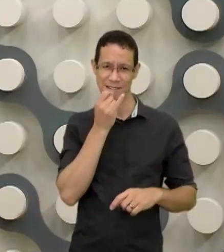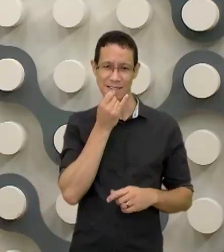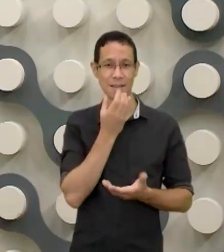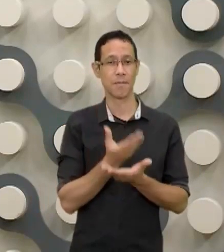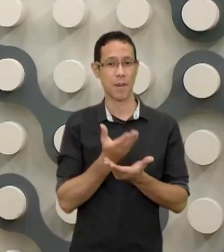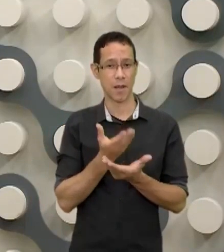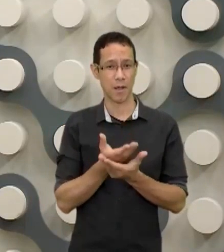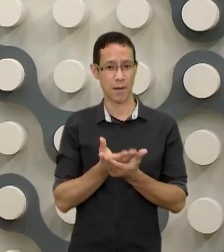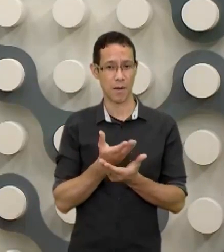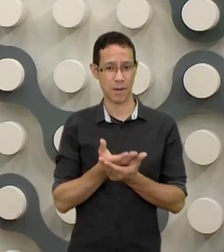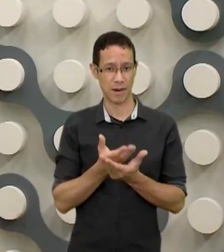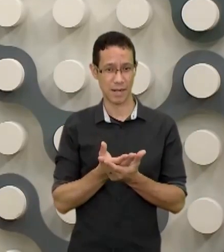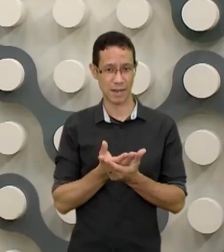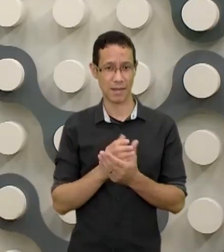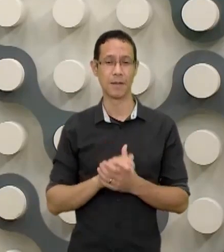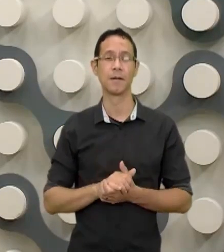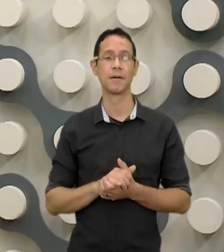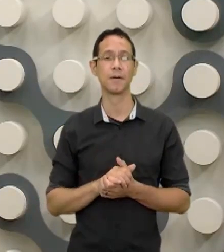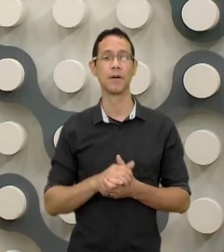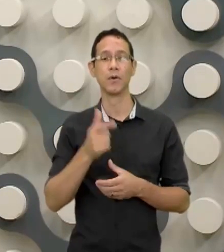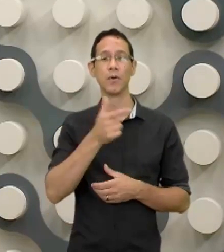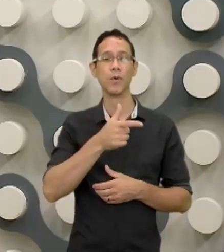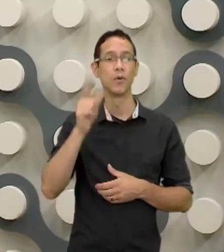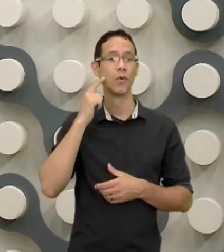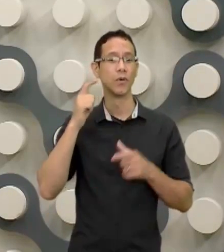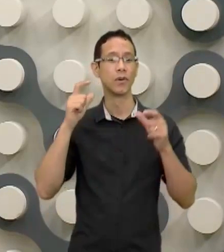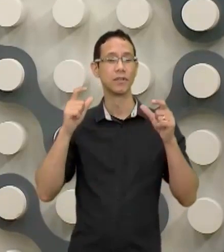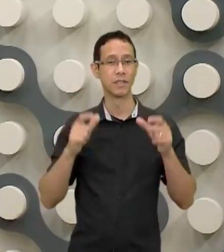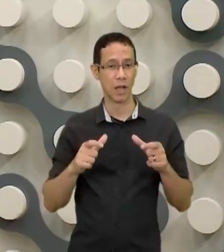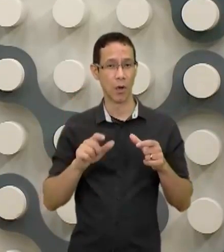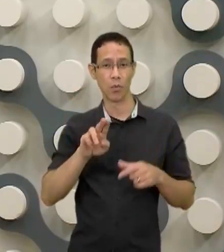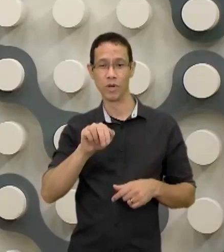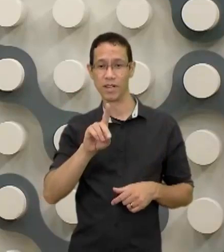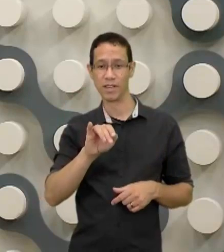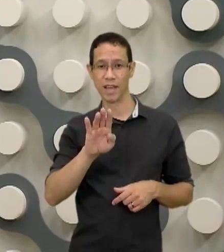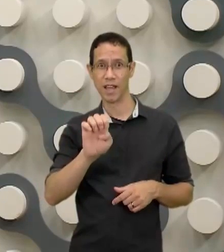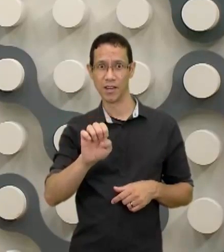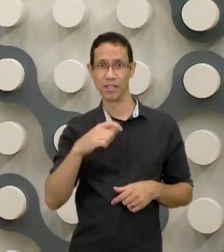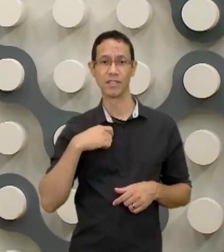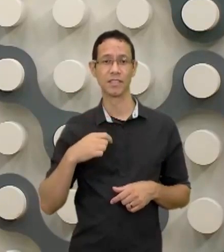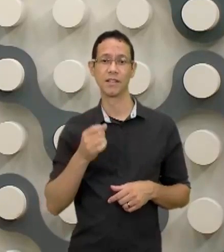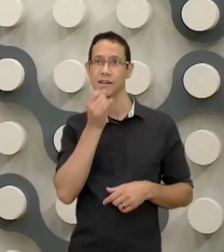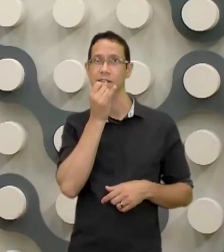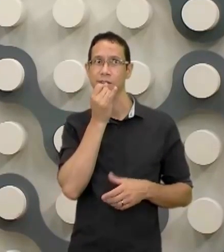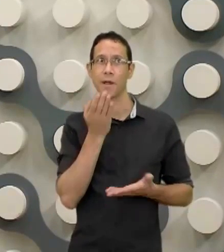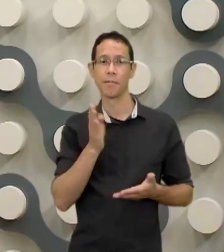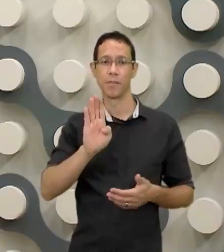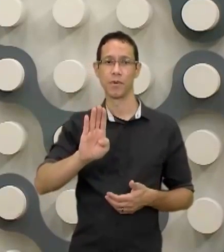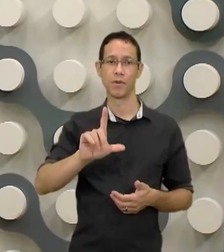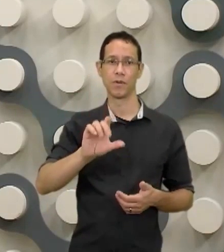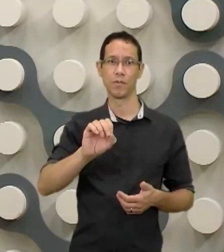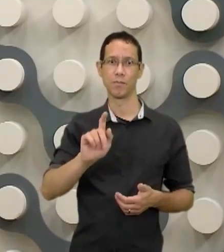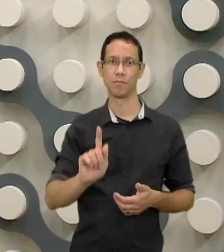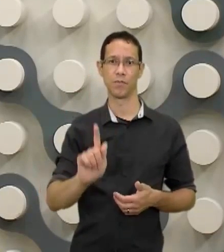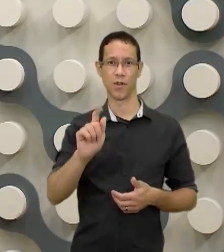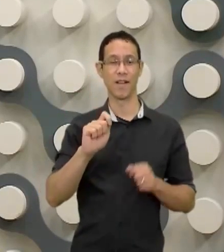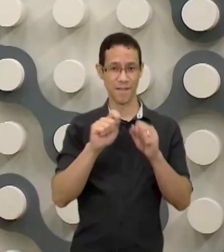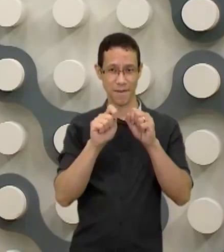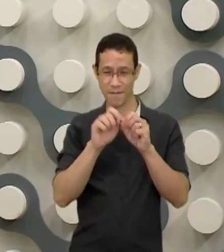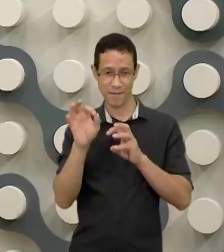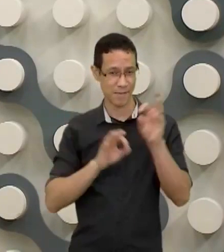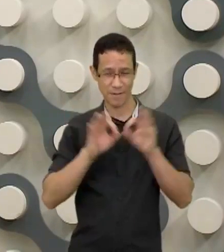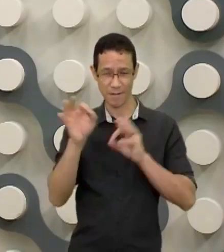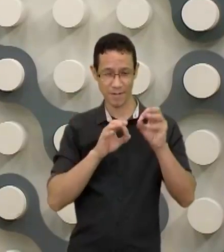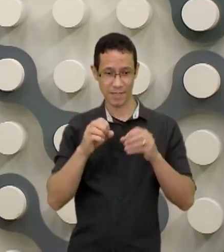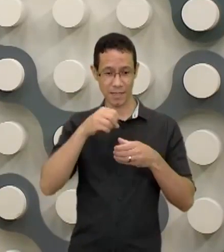aula numa outra unidade que tem que produzir um blog, mas o conteúdo desse